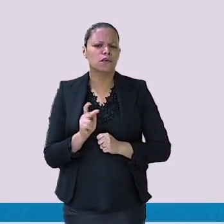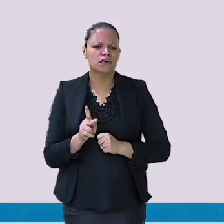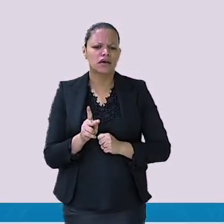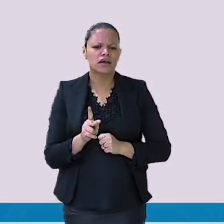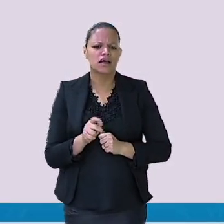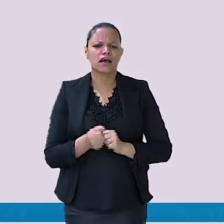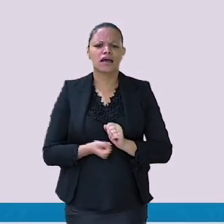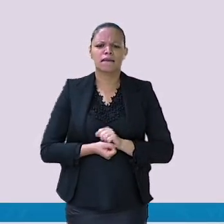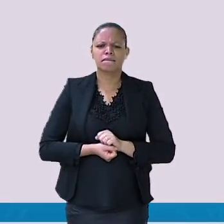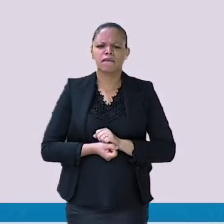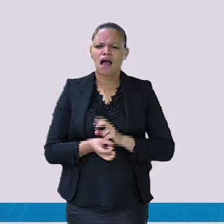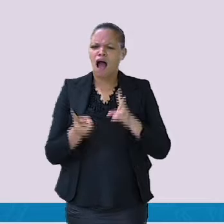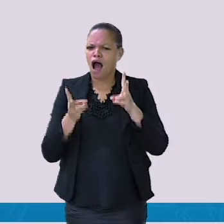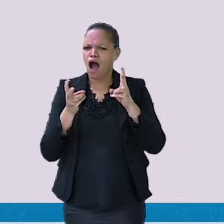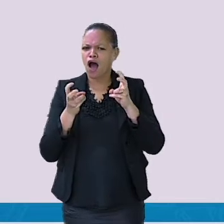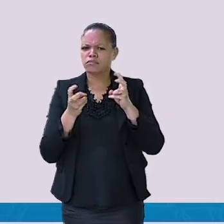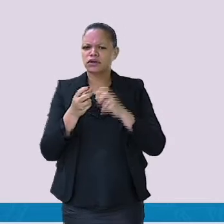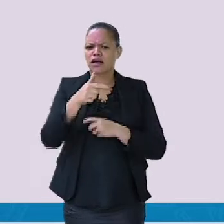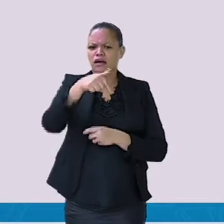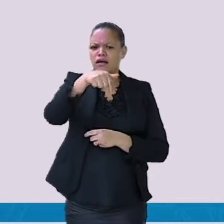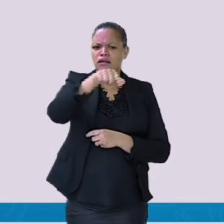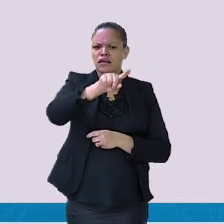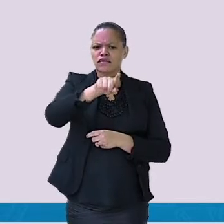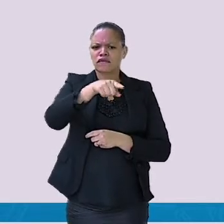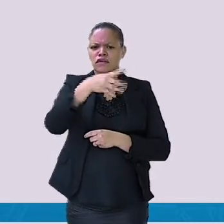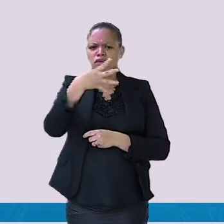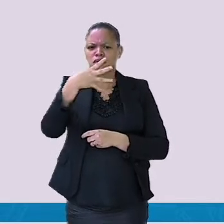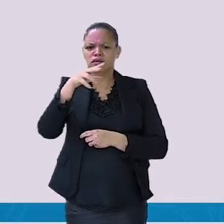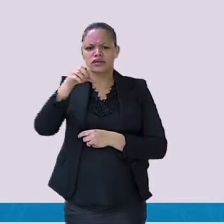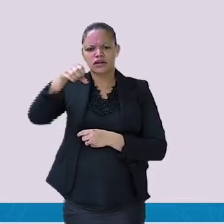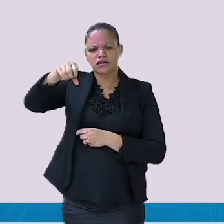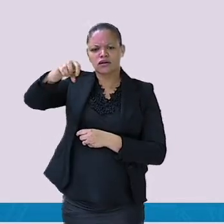7.495 litros é igual ao quê?